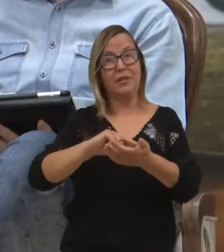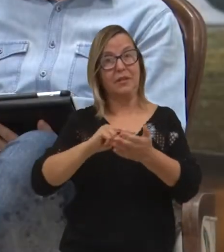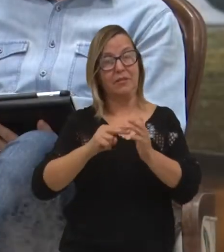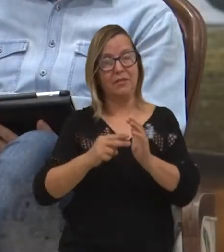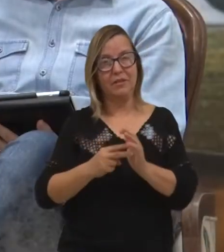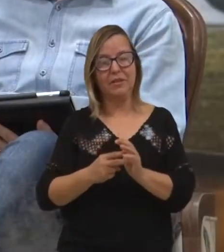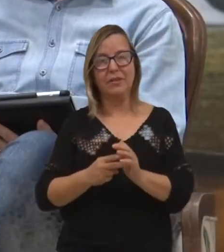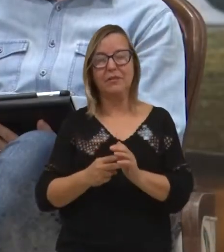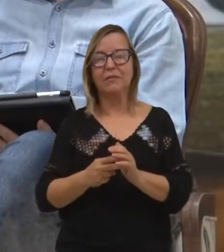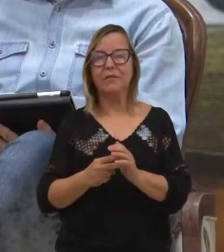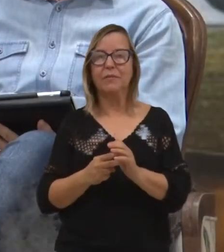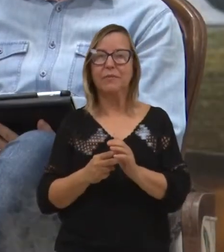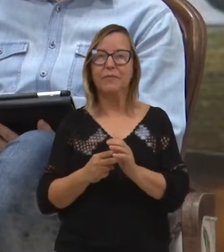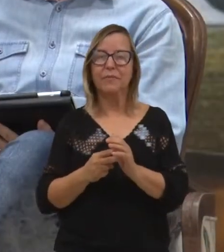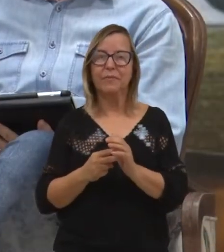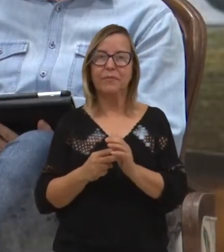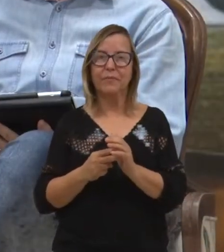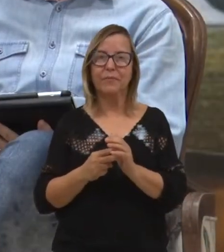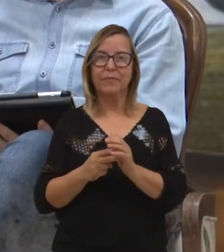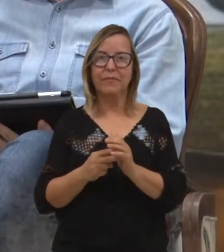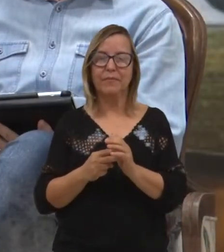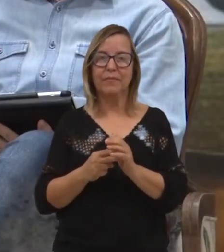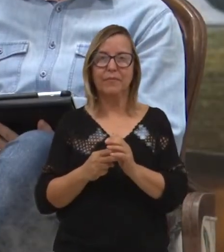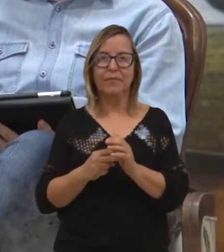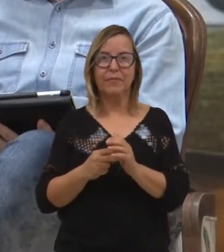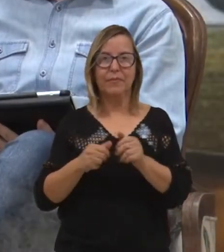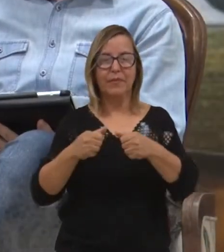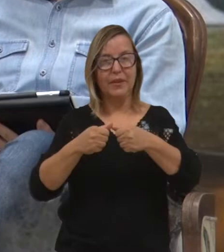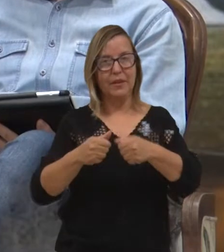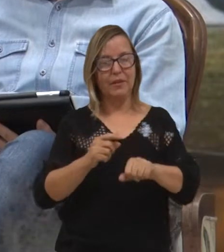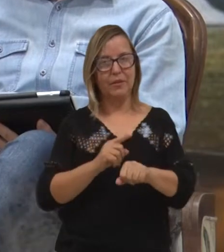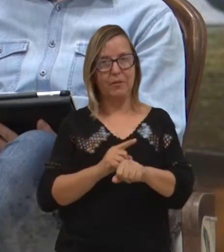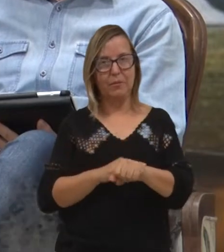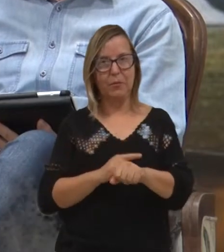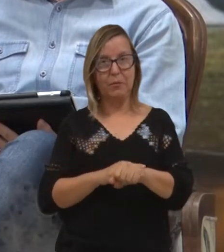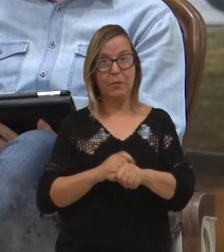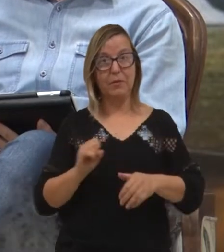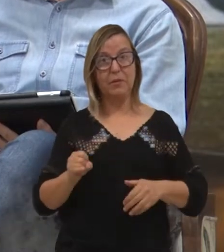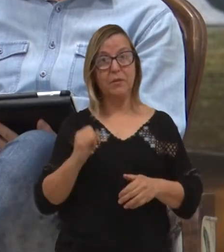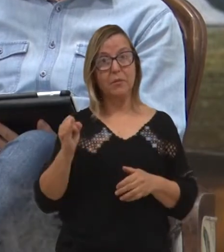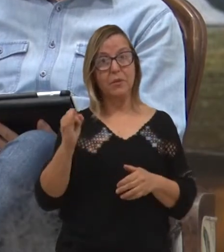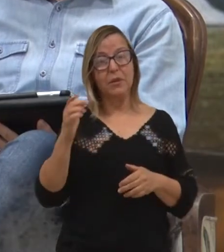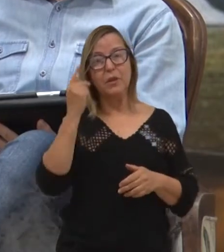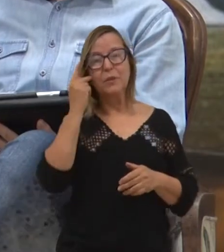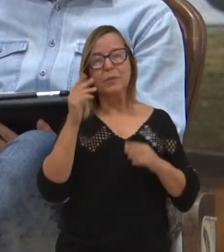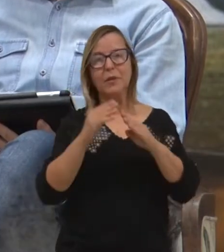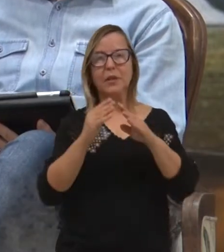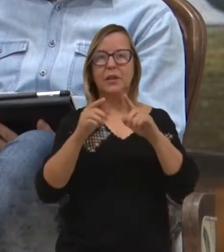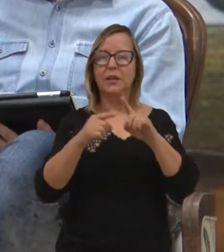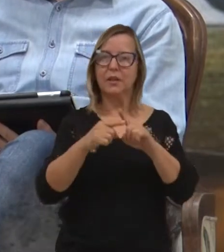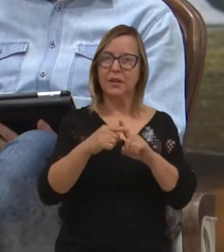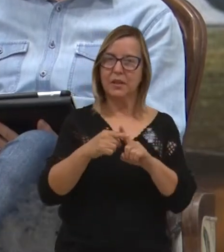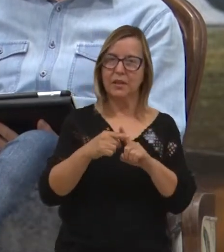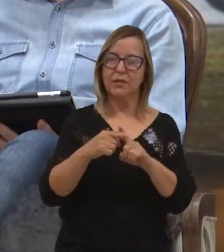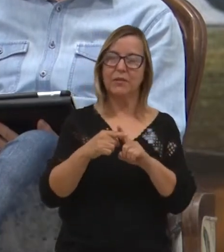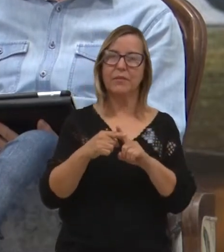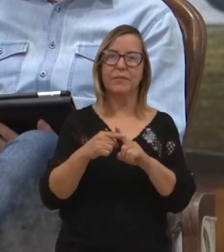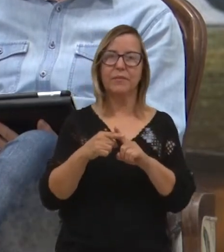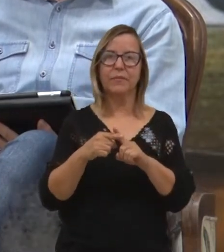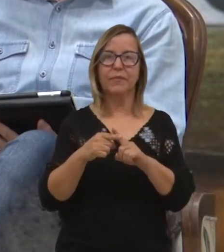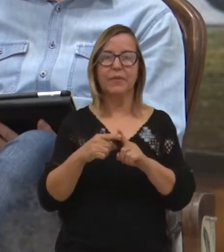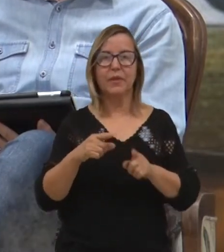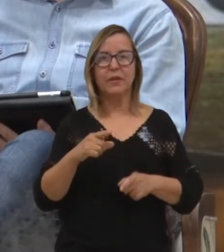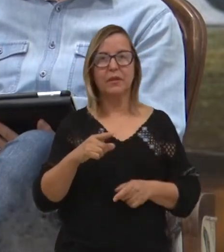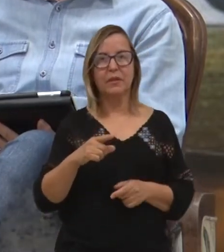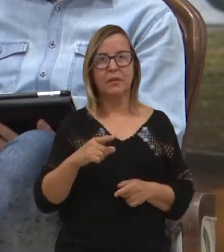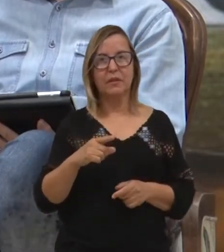significativa naquela situação, naquele momento tão importante para a igreja, que havia